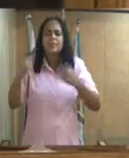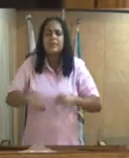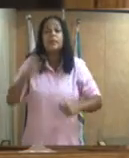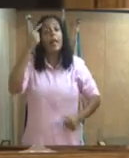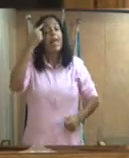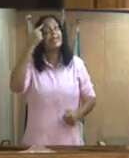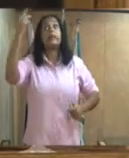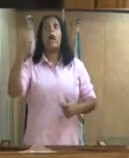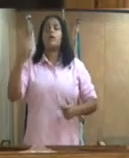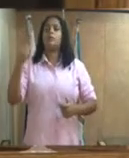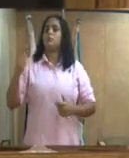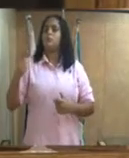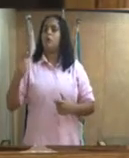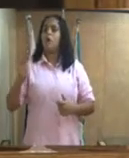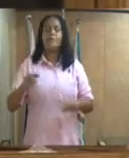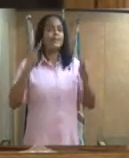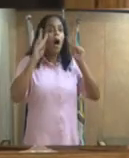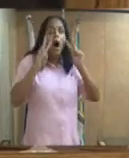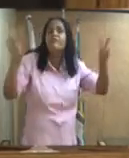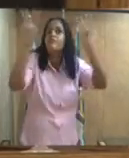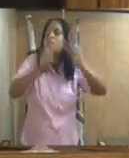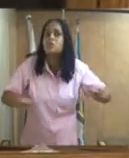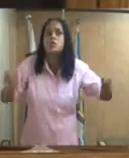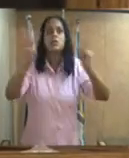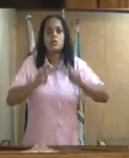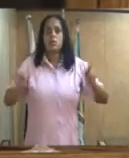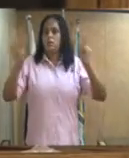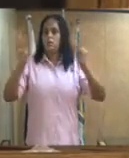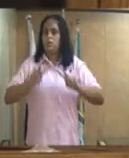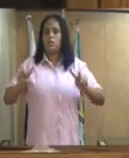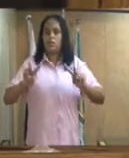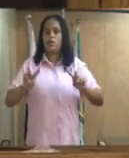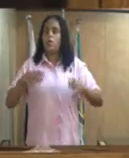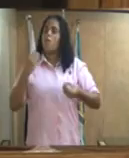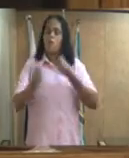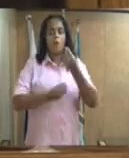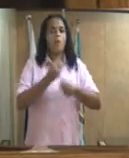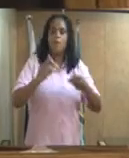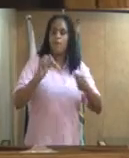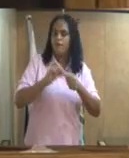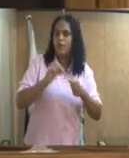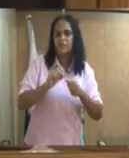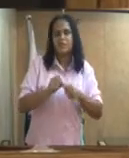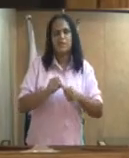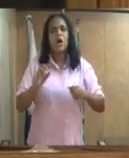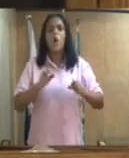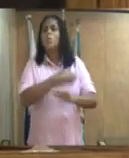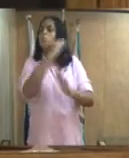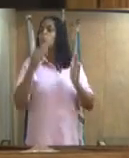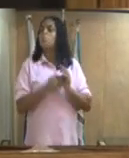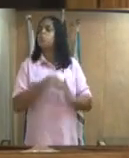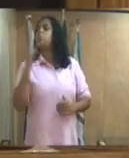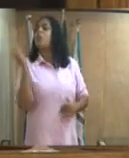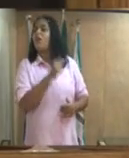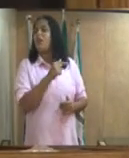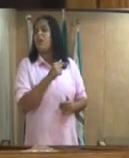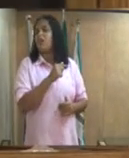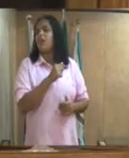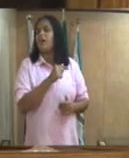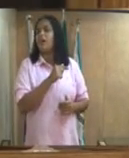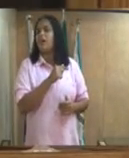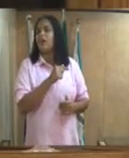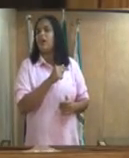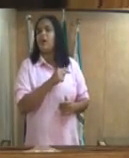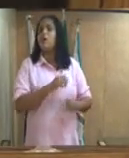criatividade, ter uma visão moderna da gestão pública. Não adianta colocar tudo em cima